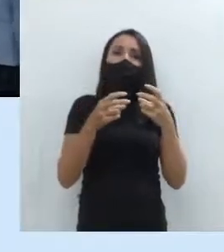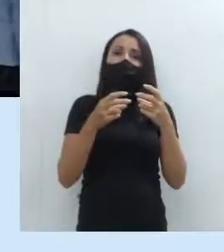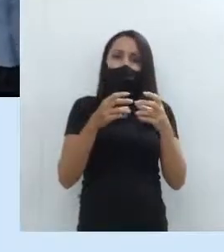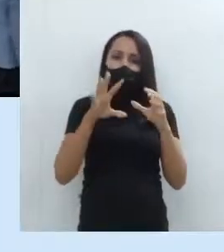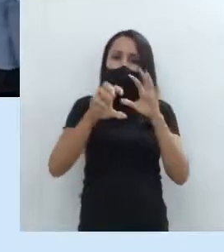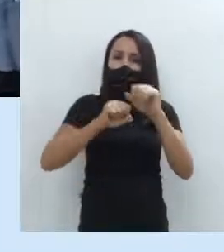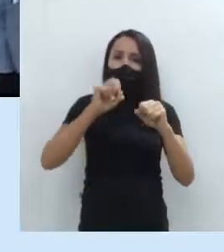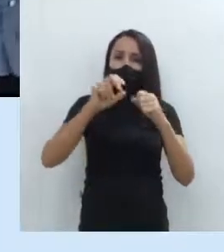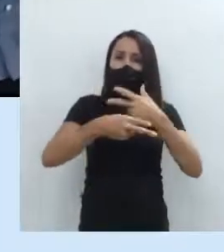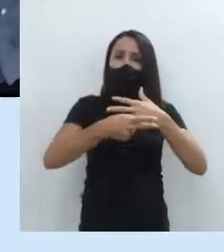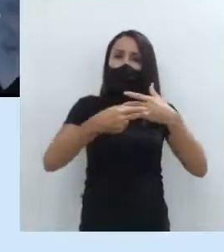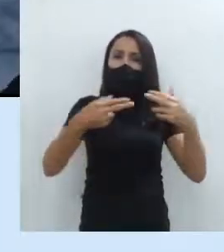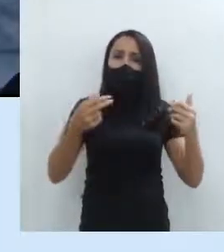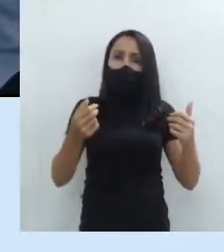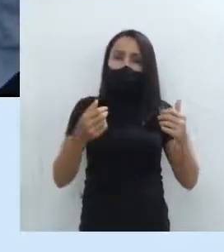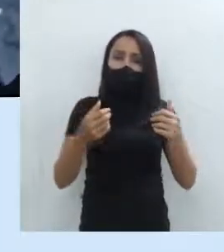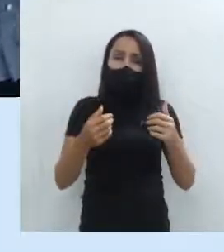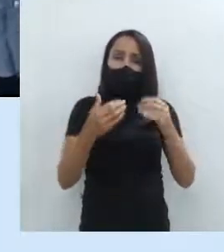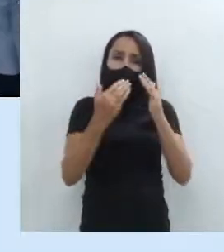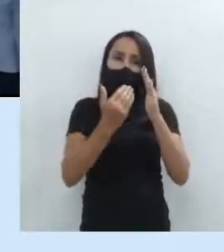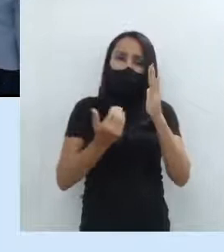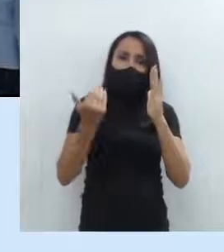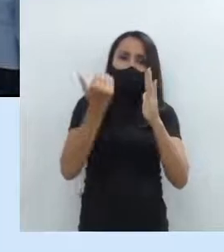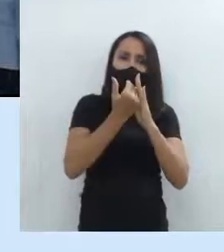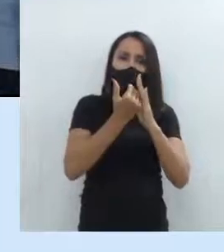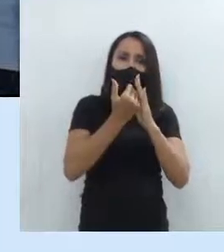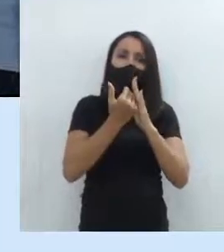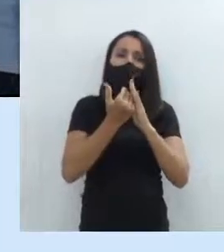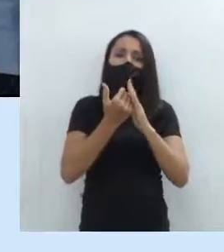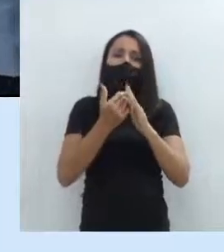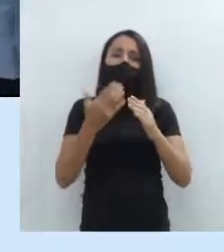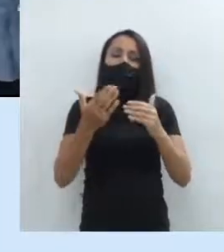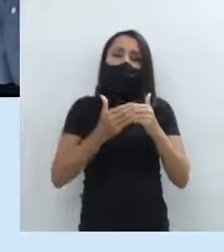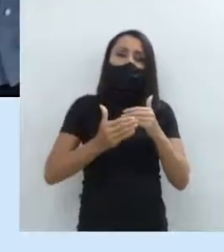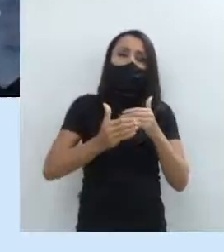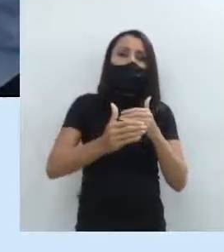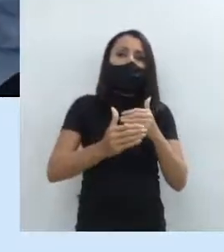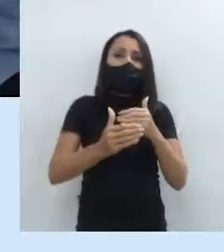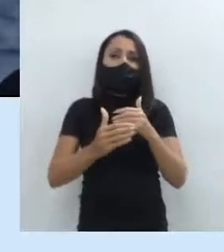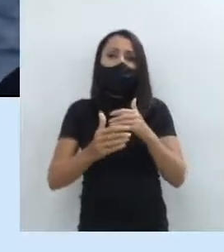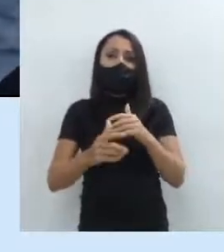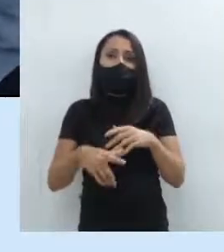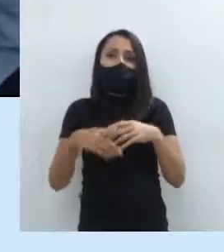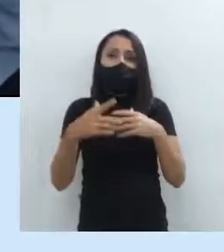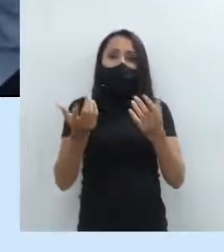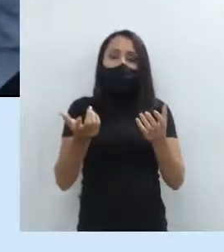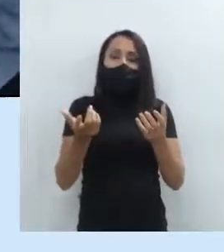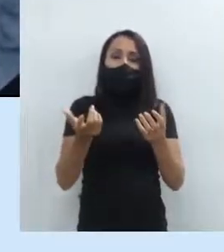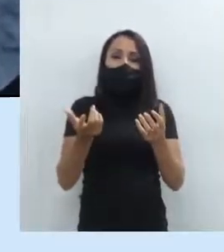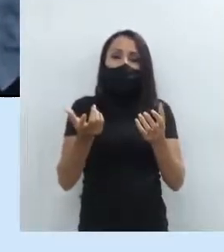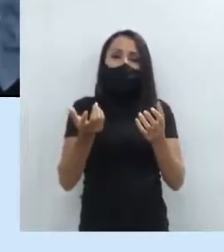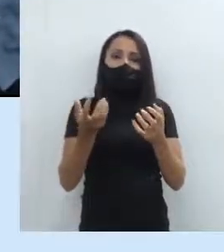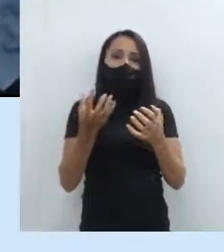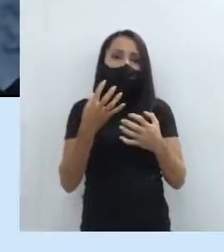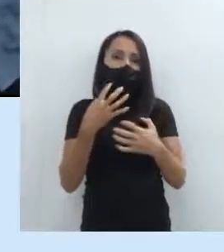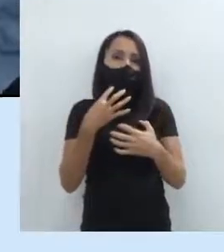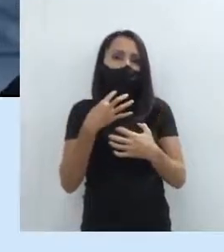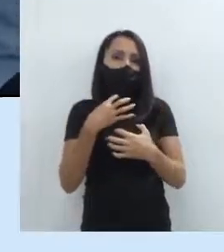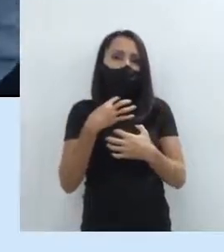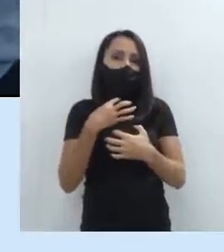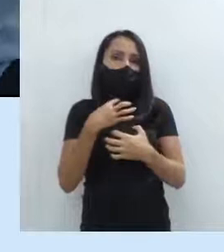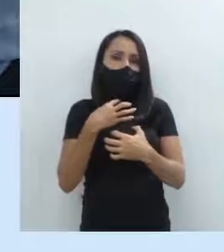gente começa a passar pelas provações, a gente começa de repente a começamos a nos sentir